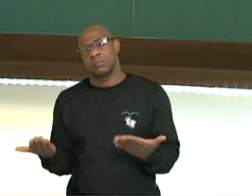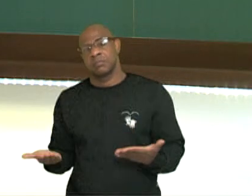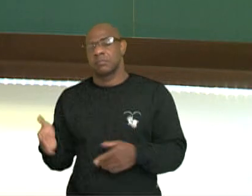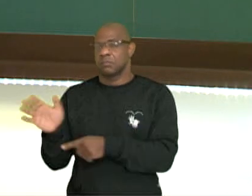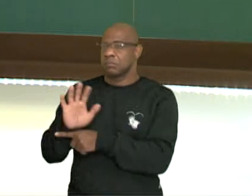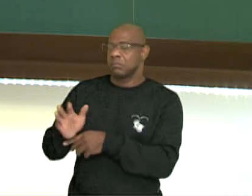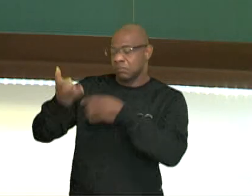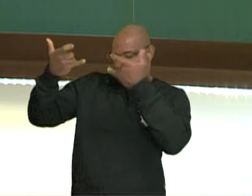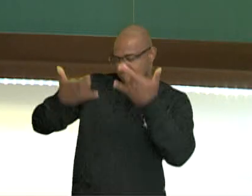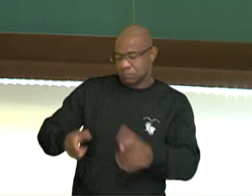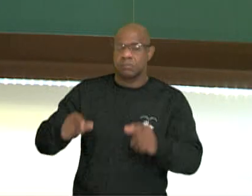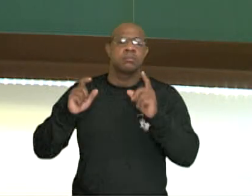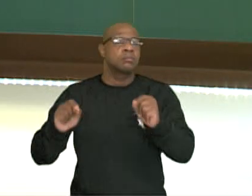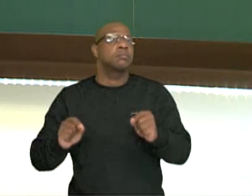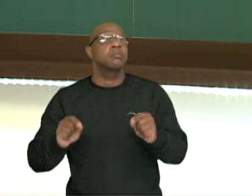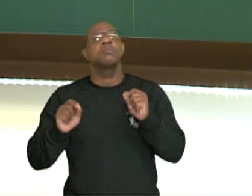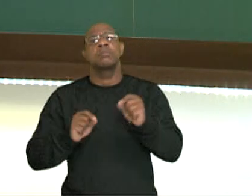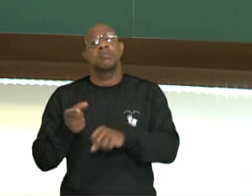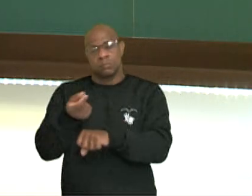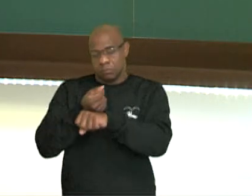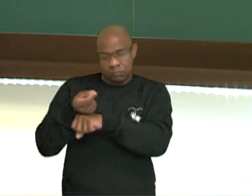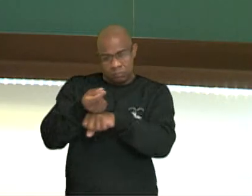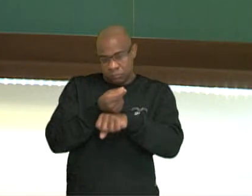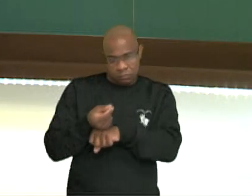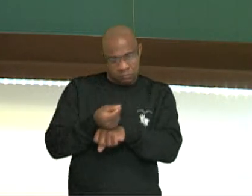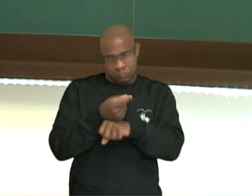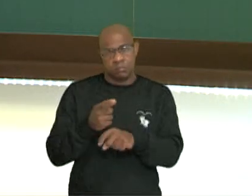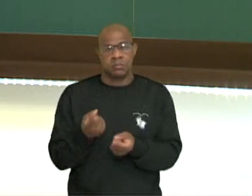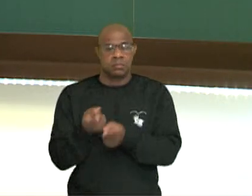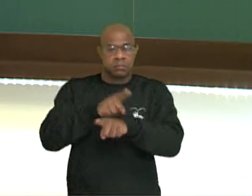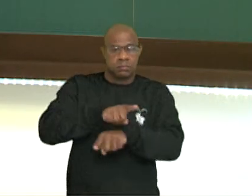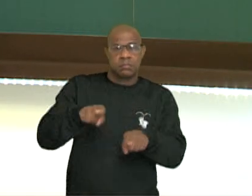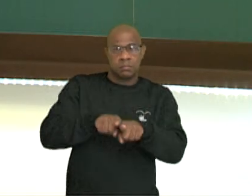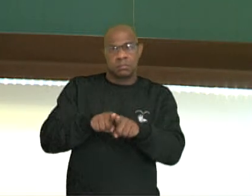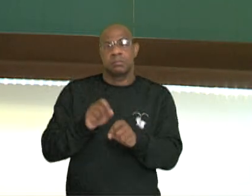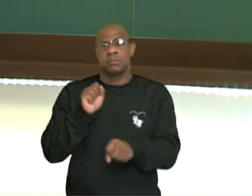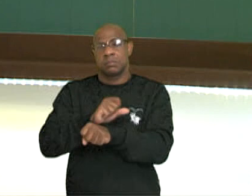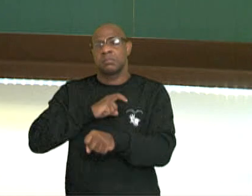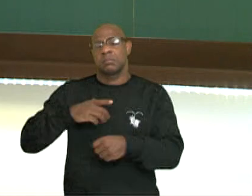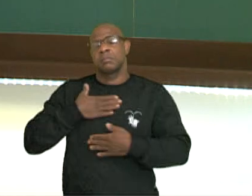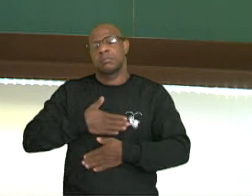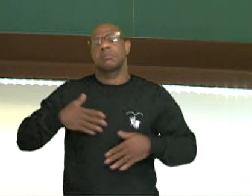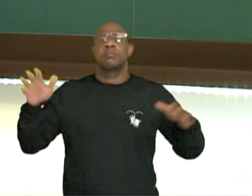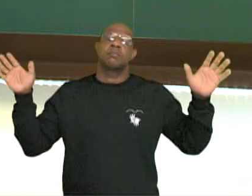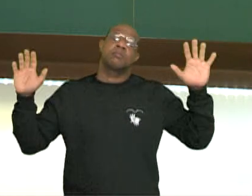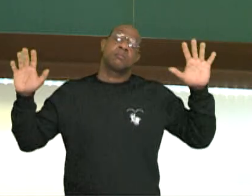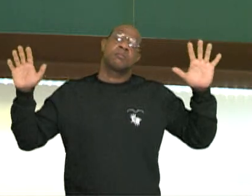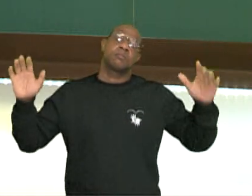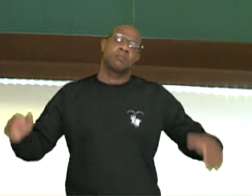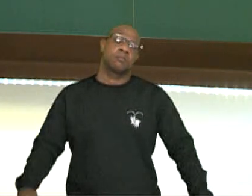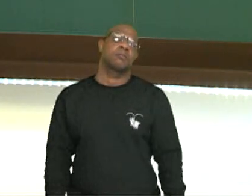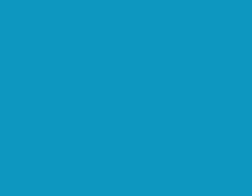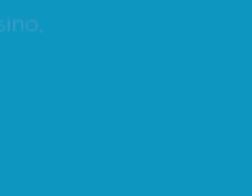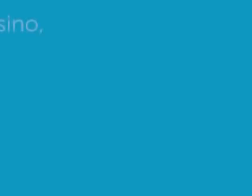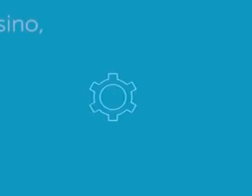nesse vídeo nós falamos um pouquinho sobre o capitalismo e suas contradições. Espero que vocês tenham gostado e até breve!